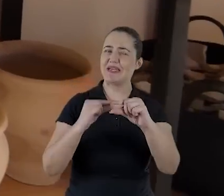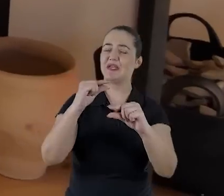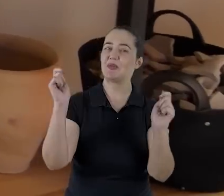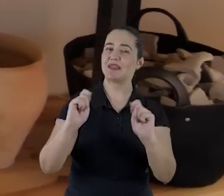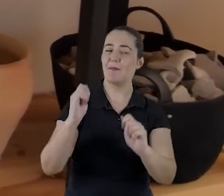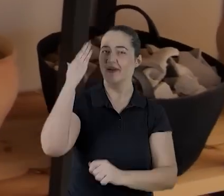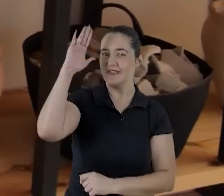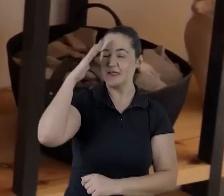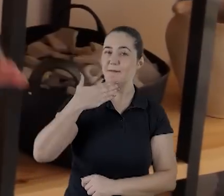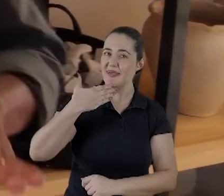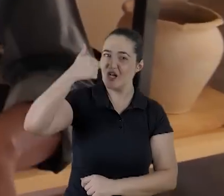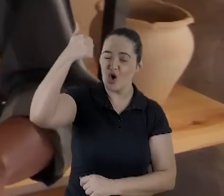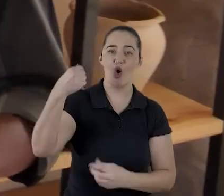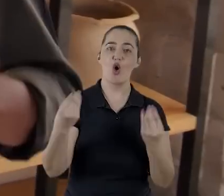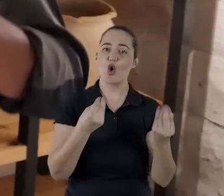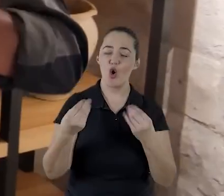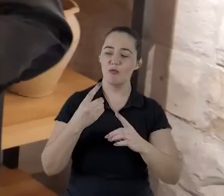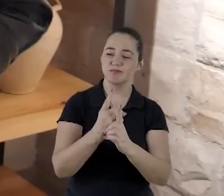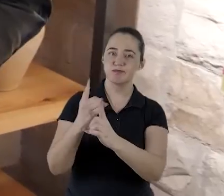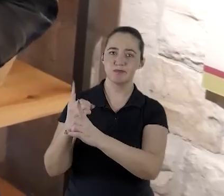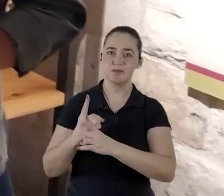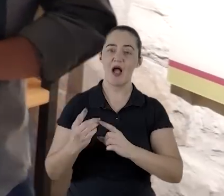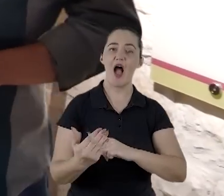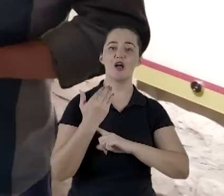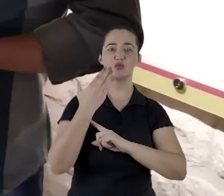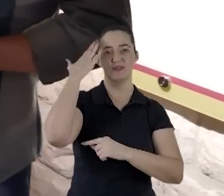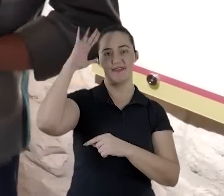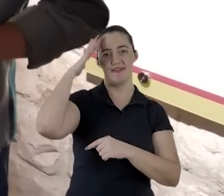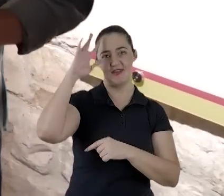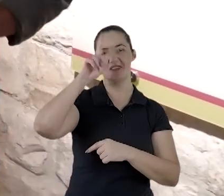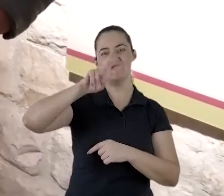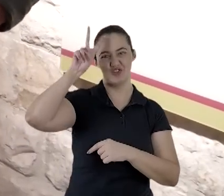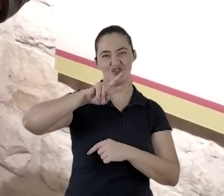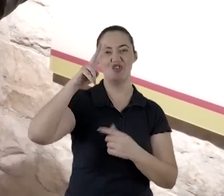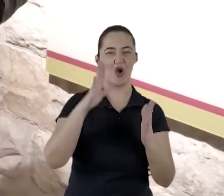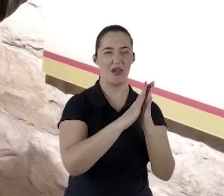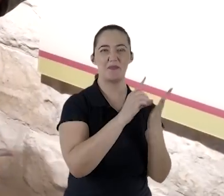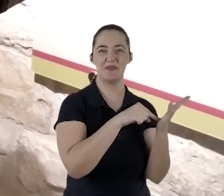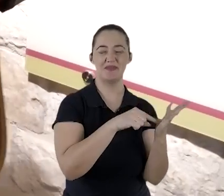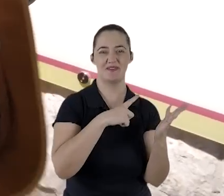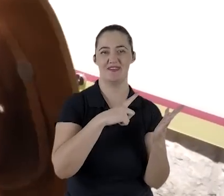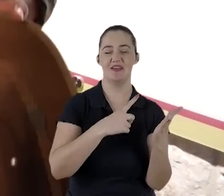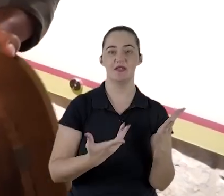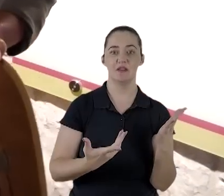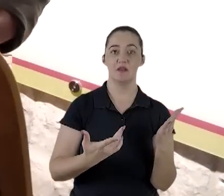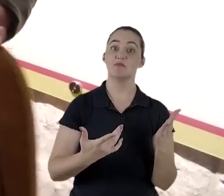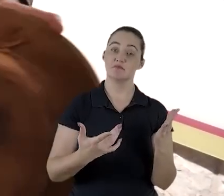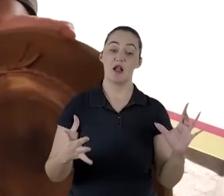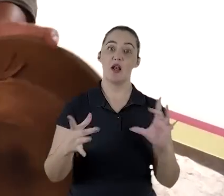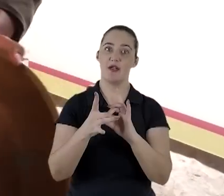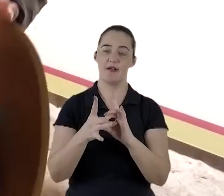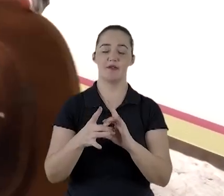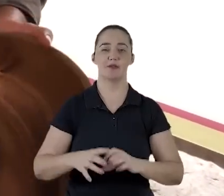Aos pouquinhos você vai conseguindo entender melhor o sítio arqueológico de Meguido e como a arqueologia nos ajuda a entender o que aconteceu